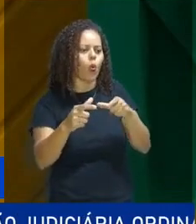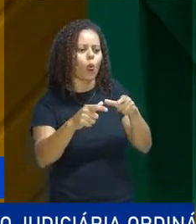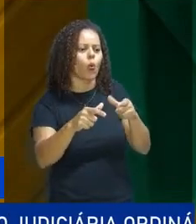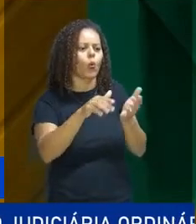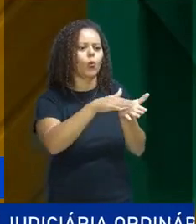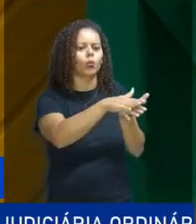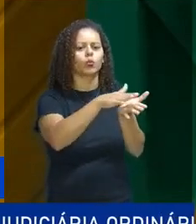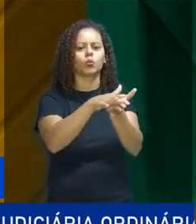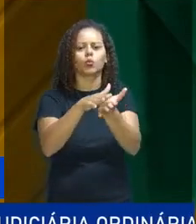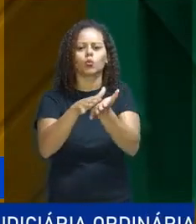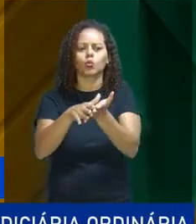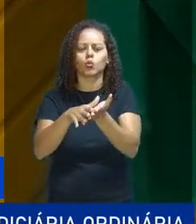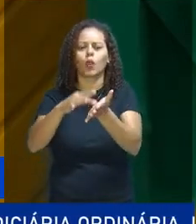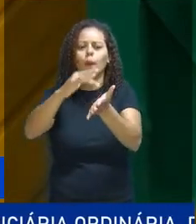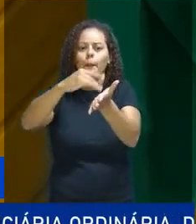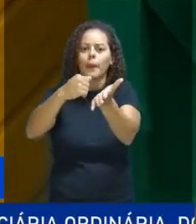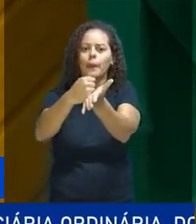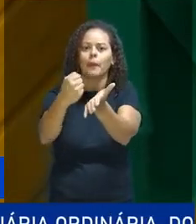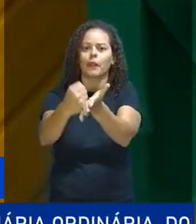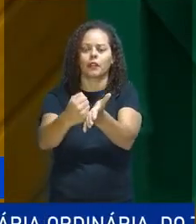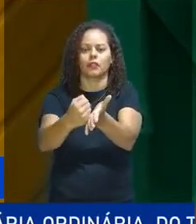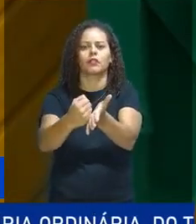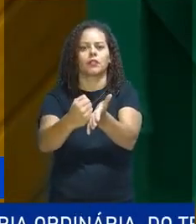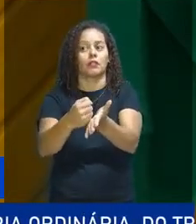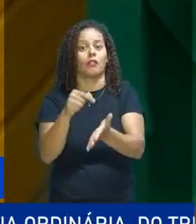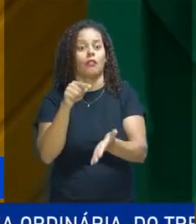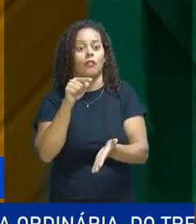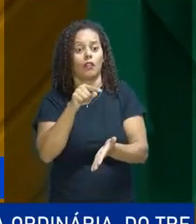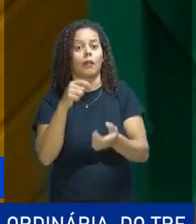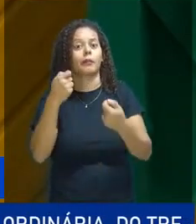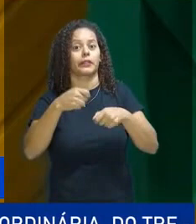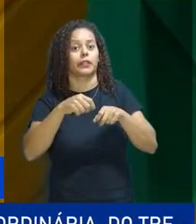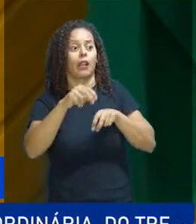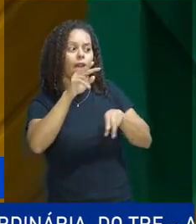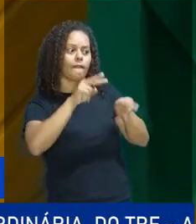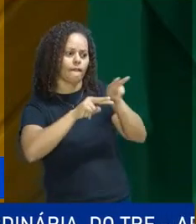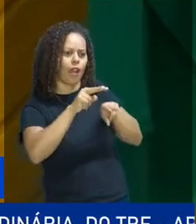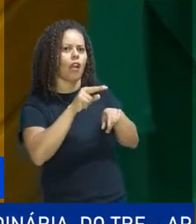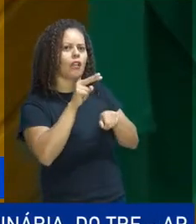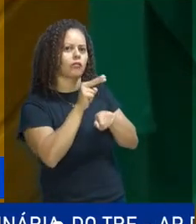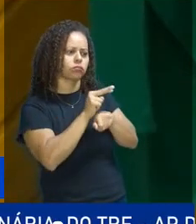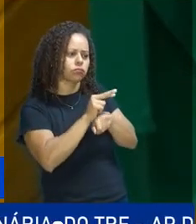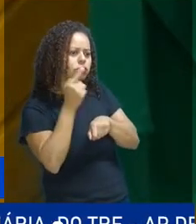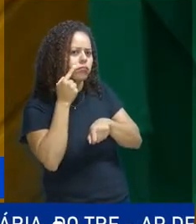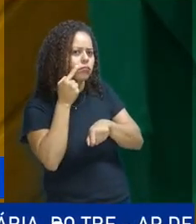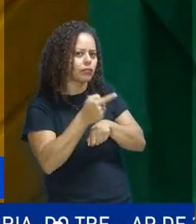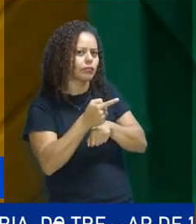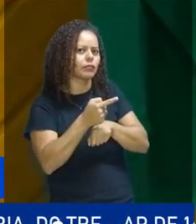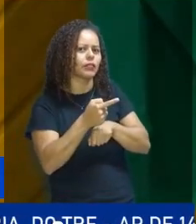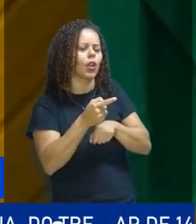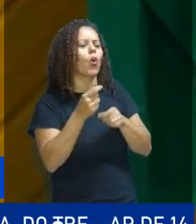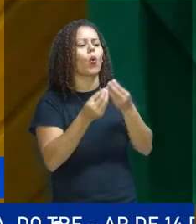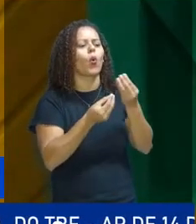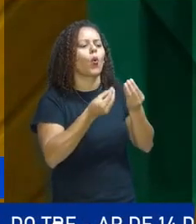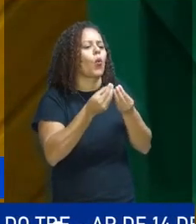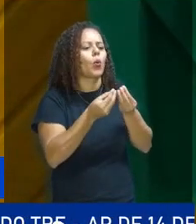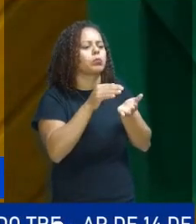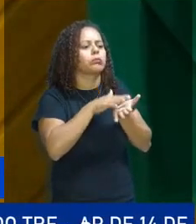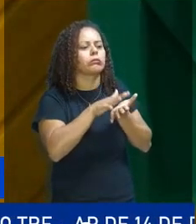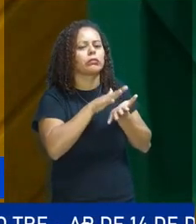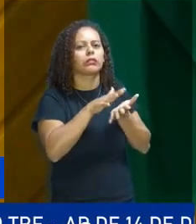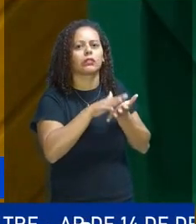cabelos escuros, medianos, está de maquiagem feita, com batom nude nos lábios. Seu papel no controle de legitimidade desses gastos